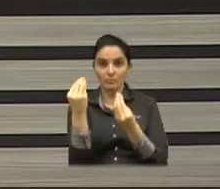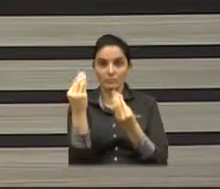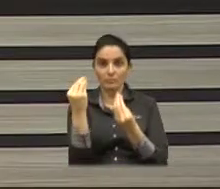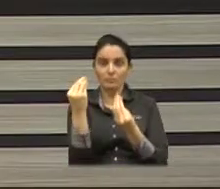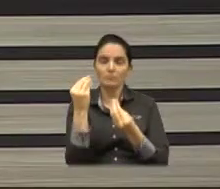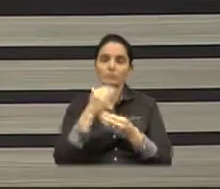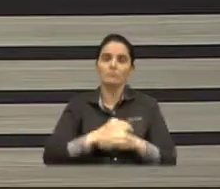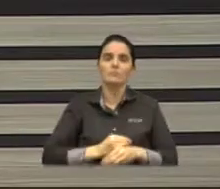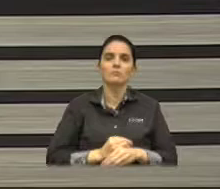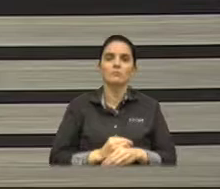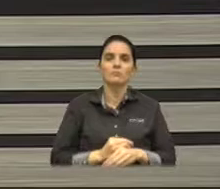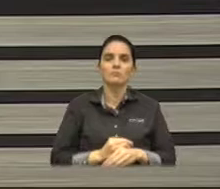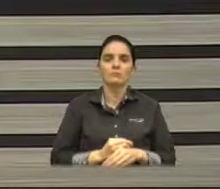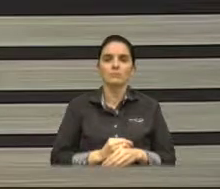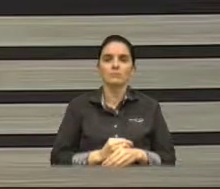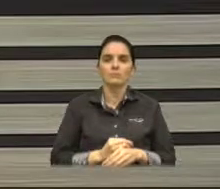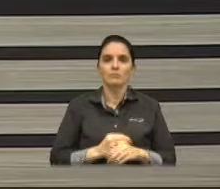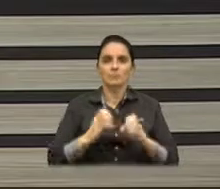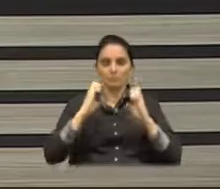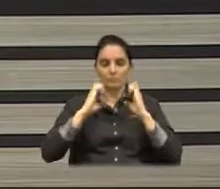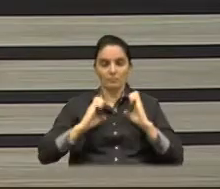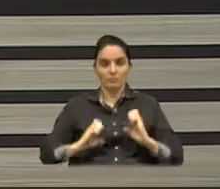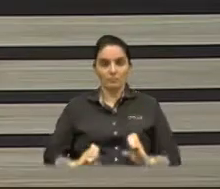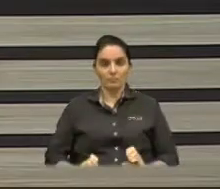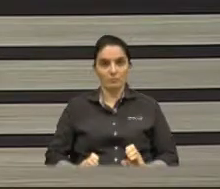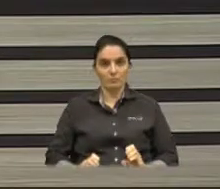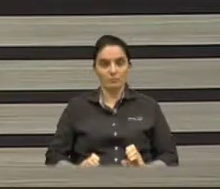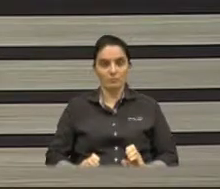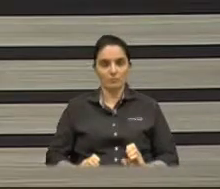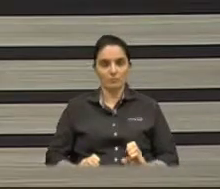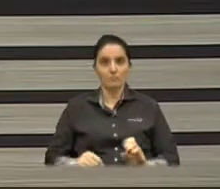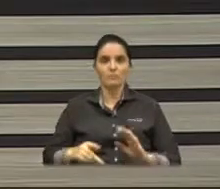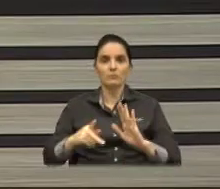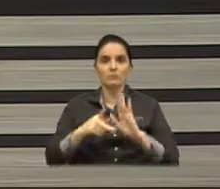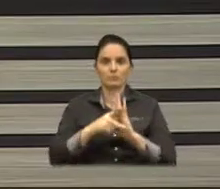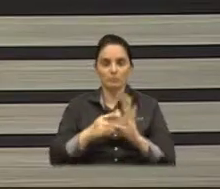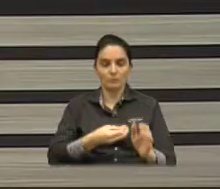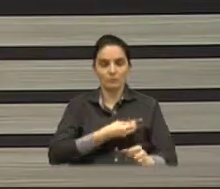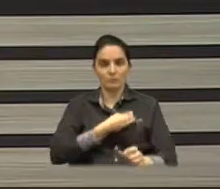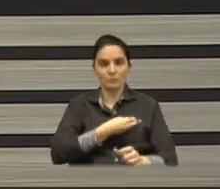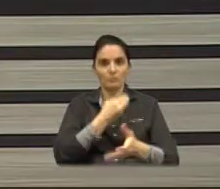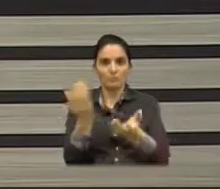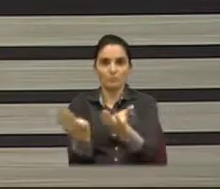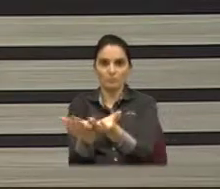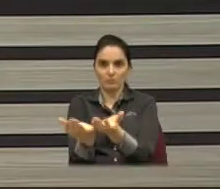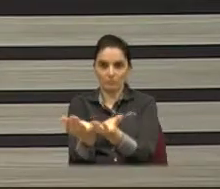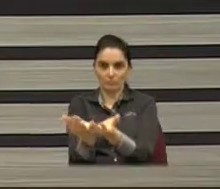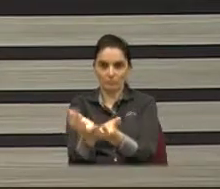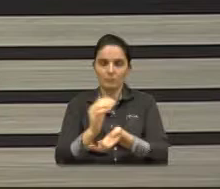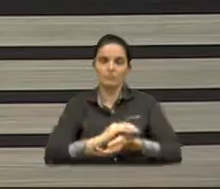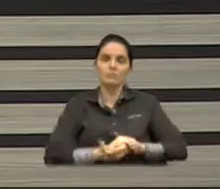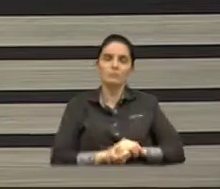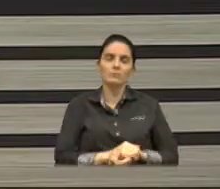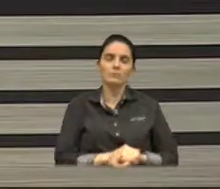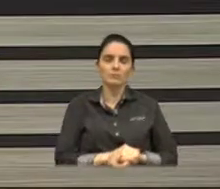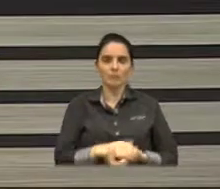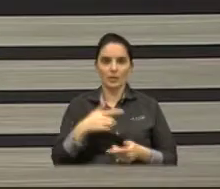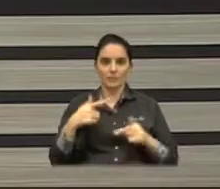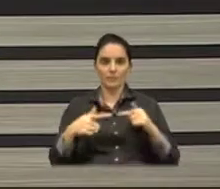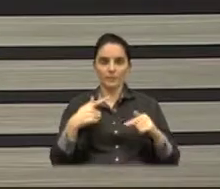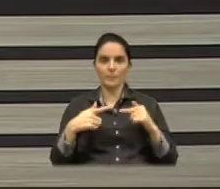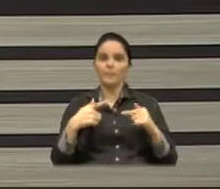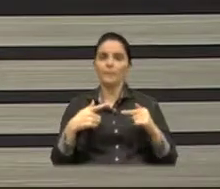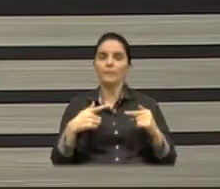ensinamentos e orientações éticas e direcionando-as para a vida cristã. Pediu para discutir